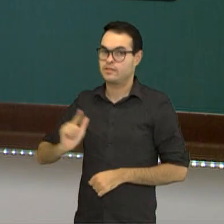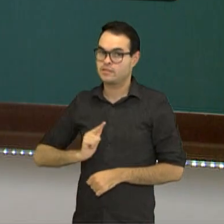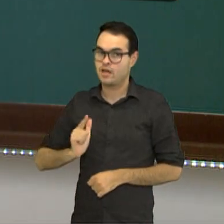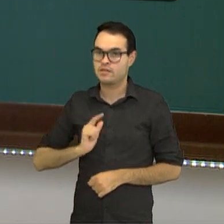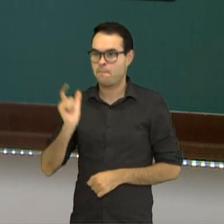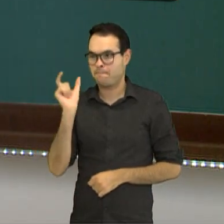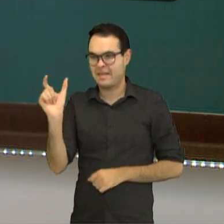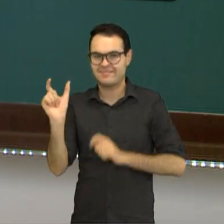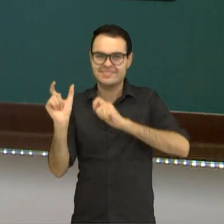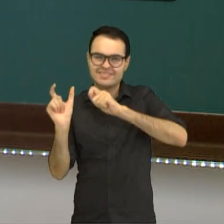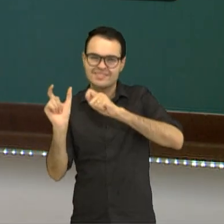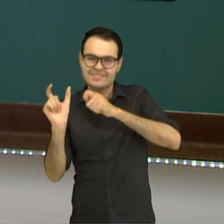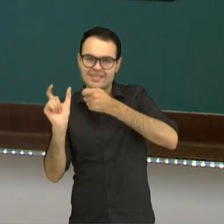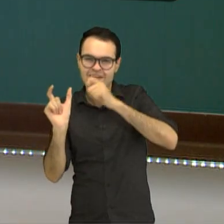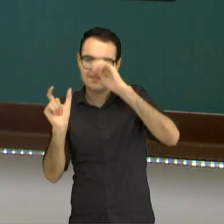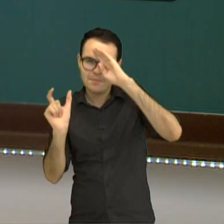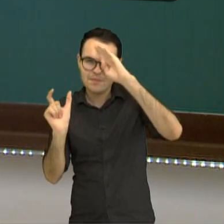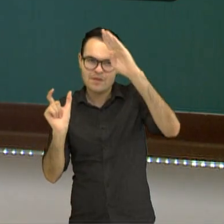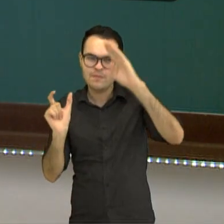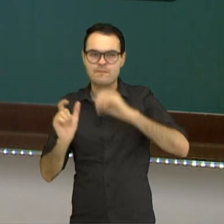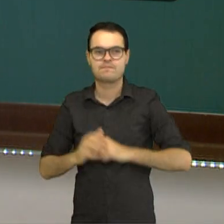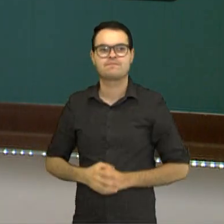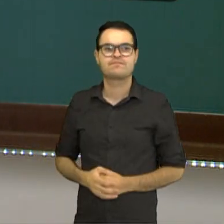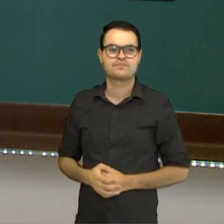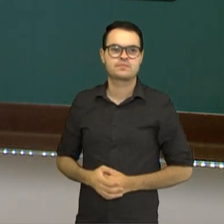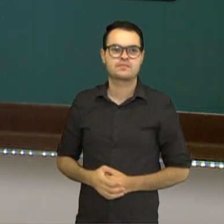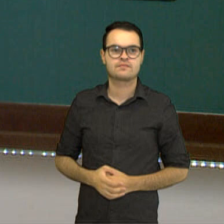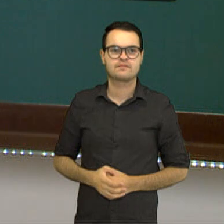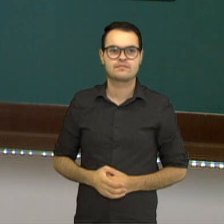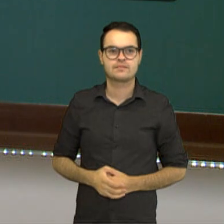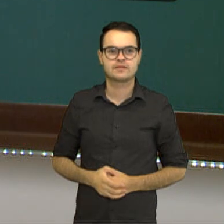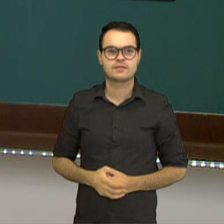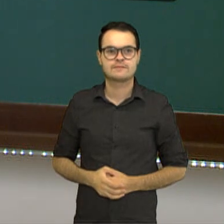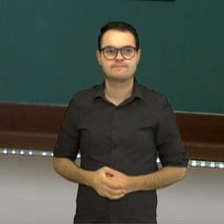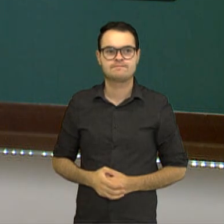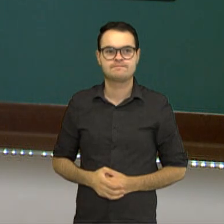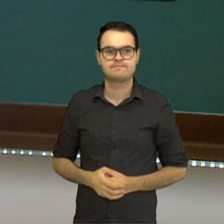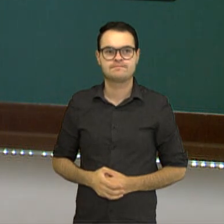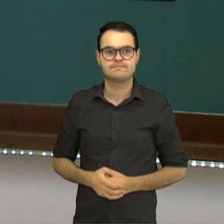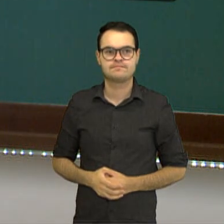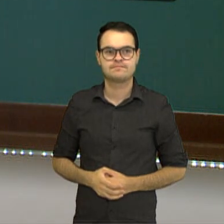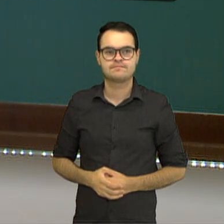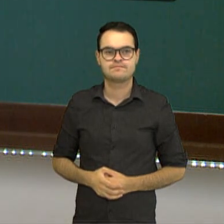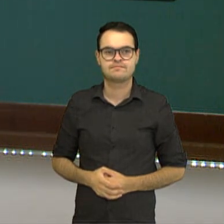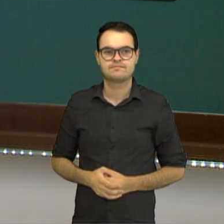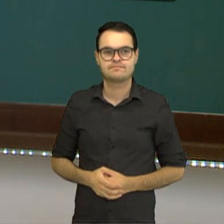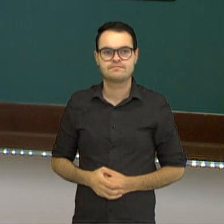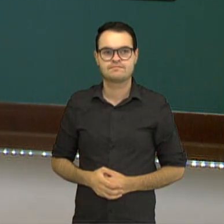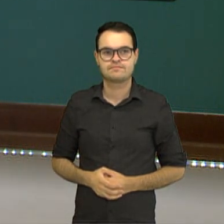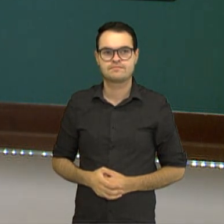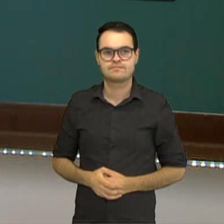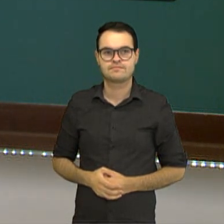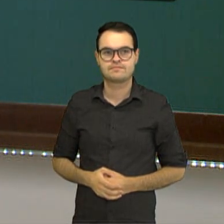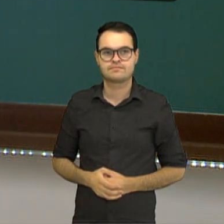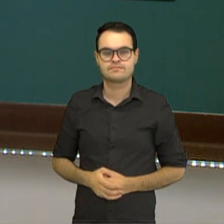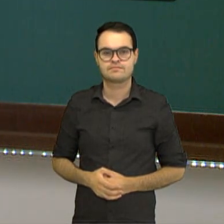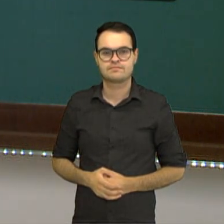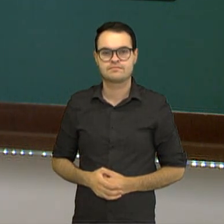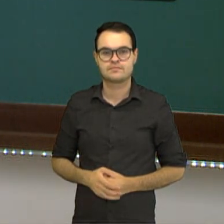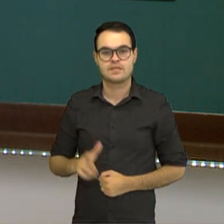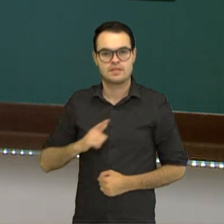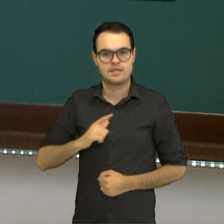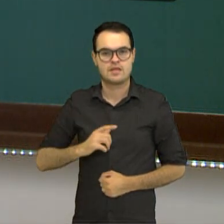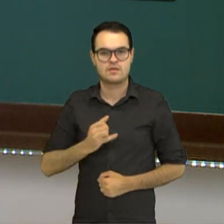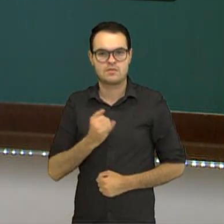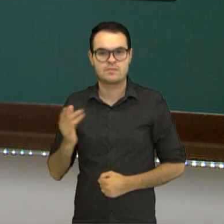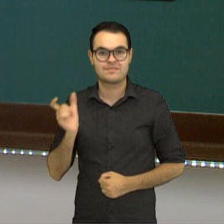palavras-chave, né? I think the participation of youth is essential, né?